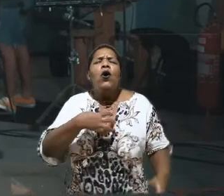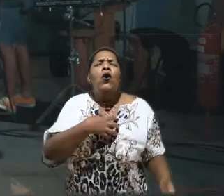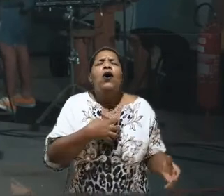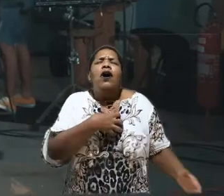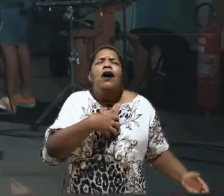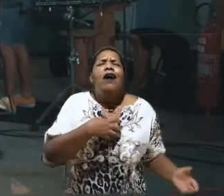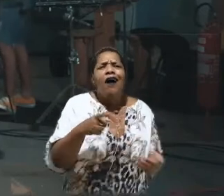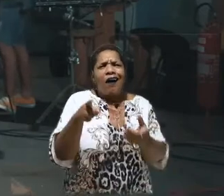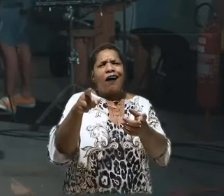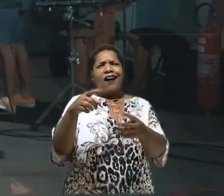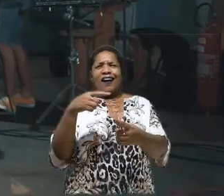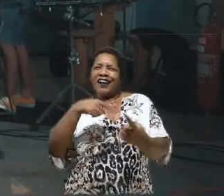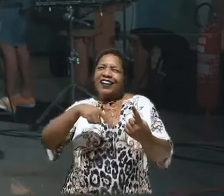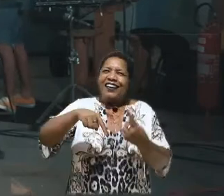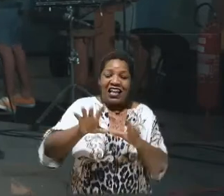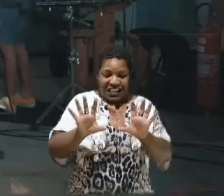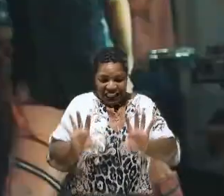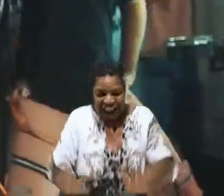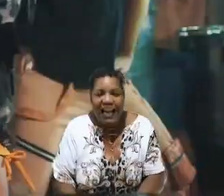felicidade